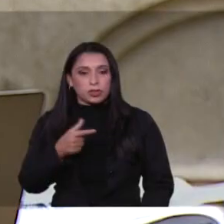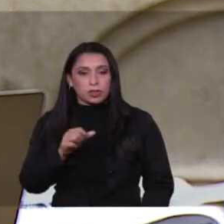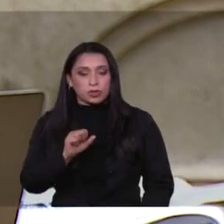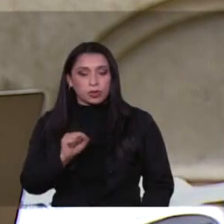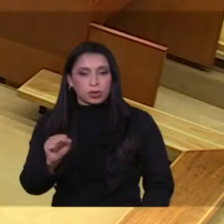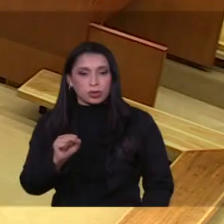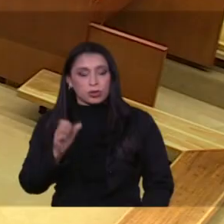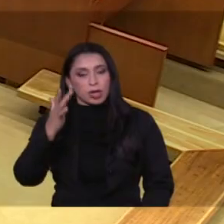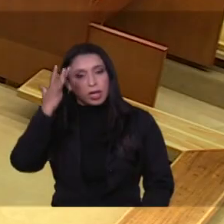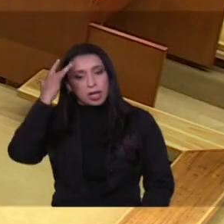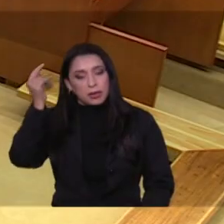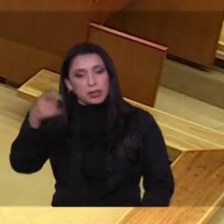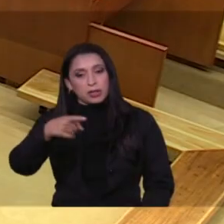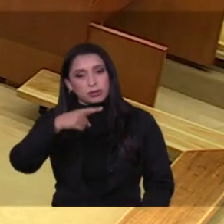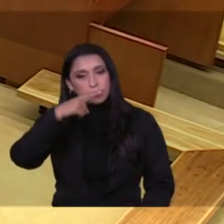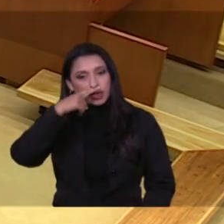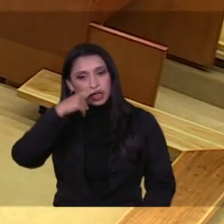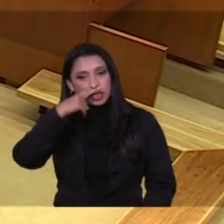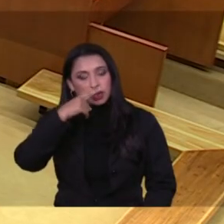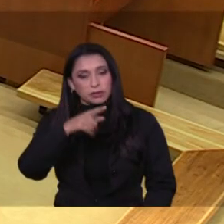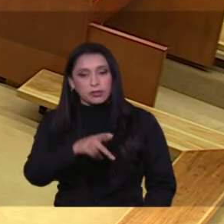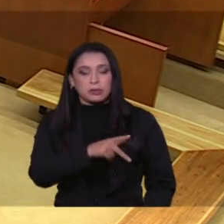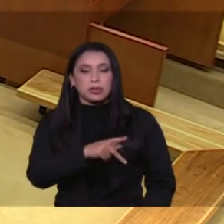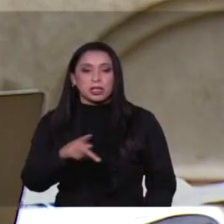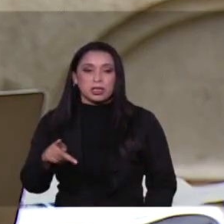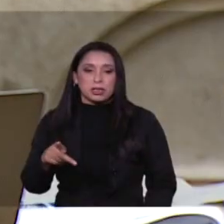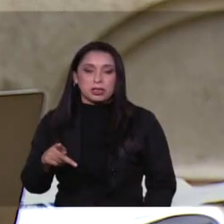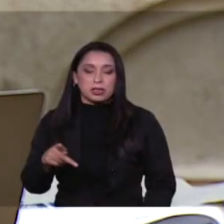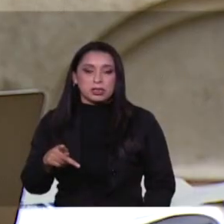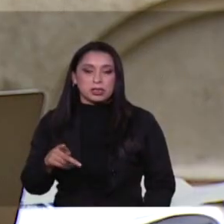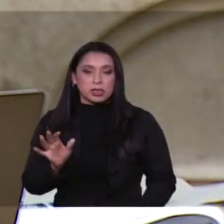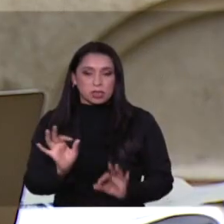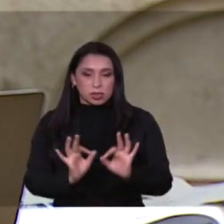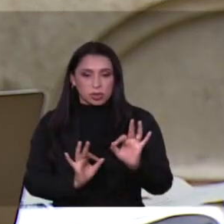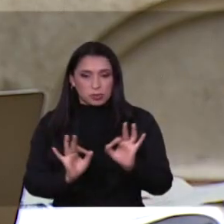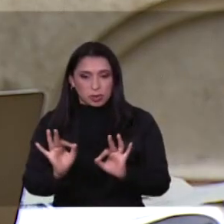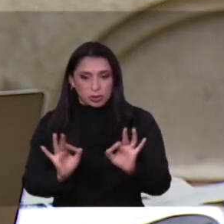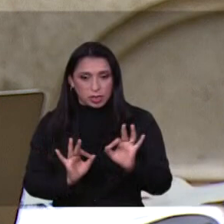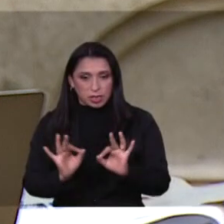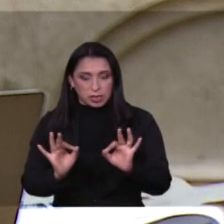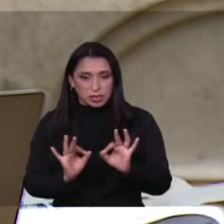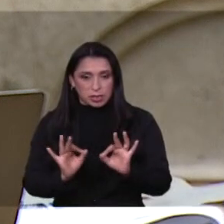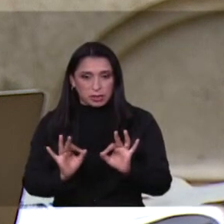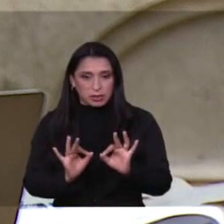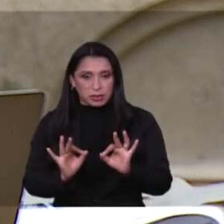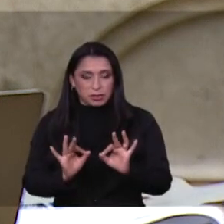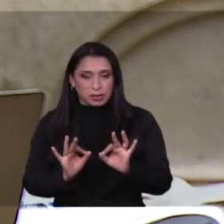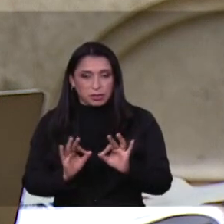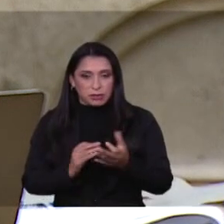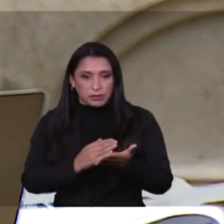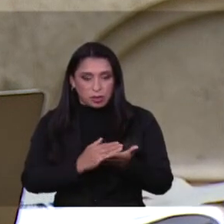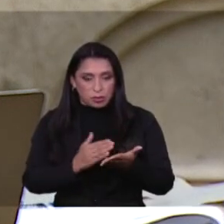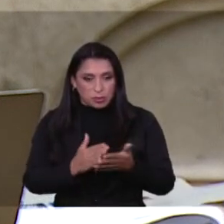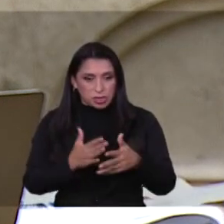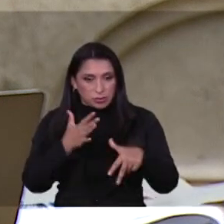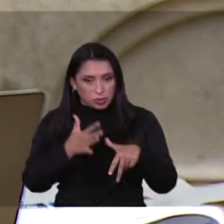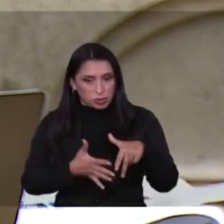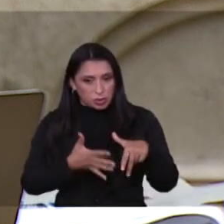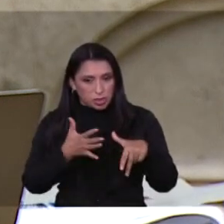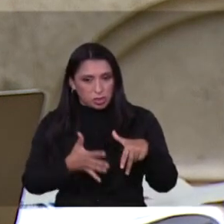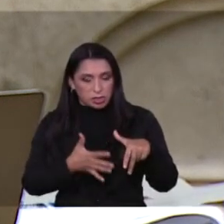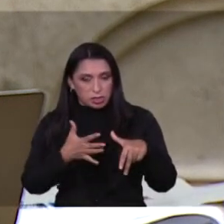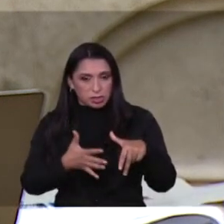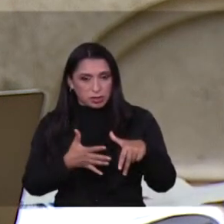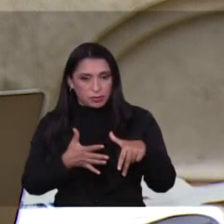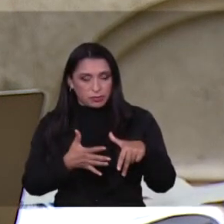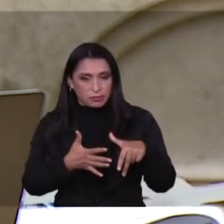é o ministro Luiz Edson Fachin. Então, apenas para deixar organizado. Então, nós vamos começar com as sustentações